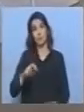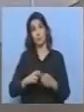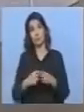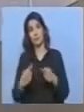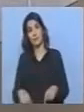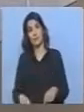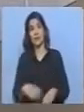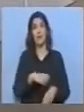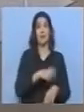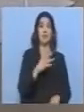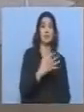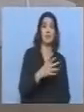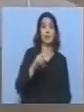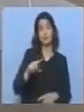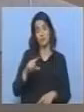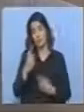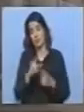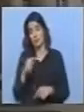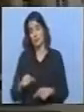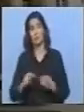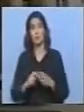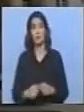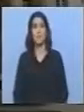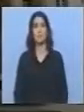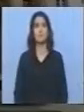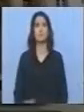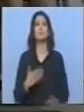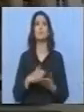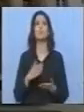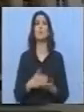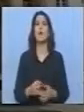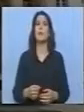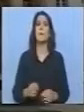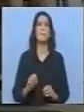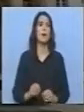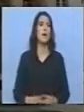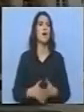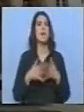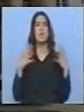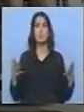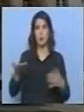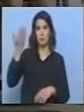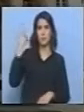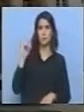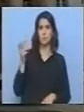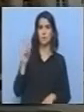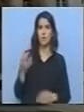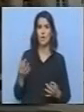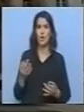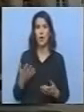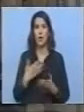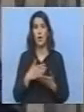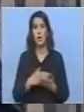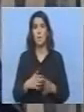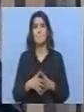portanto edifícios que dão 5 anos às vezes também têm problemas. Mas portanto, a grande intervenção já foi há muitas décadas, não é? Esta talvez seja a maior intervenção